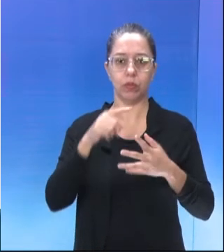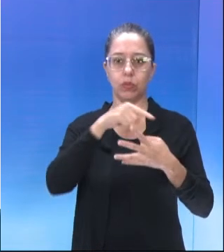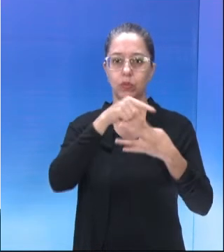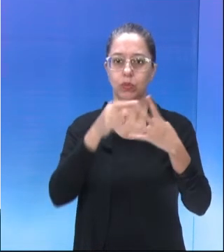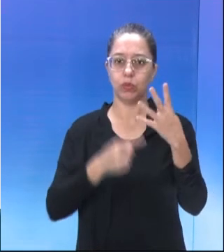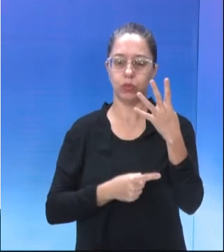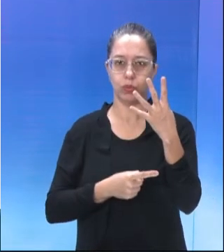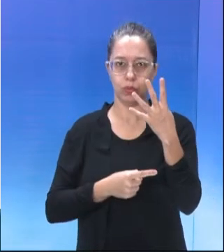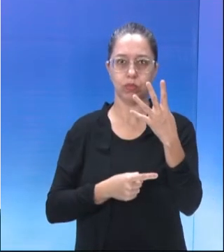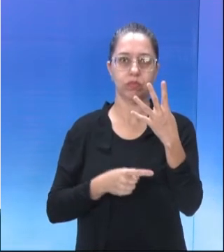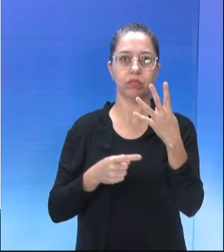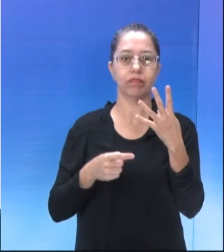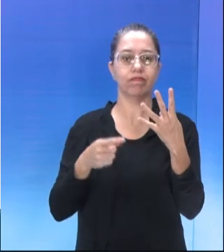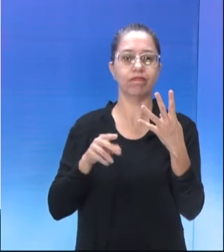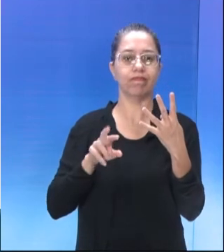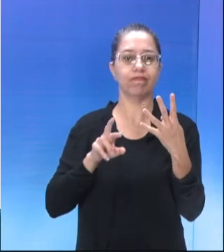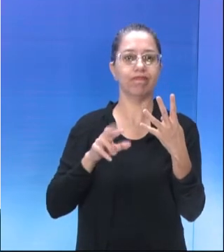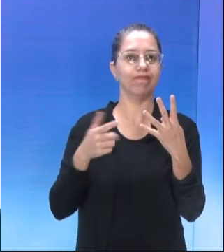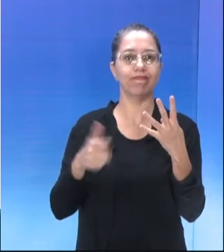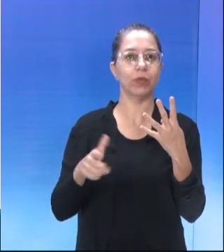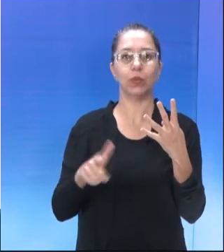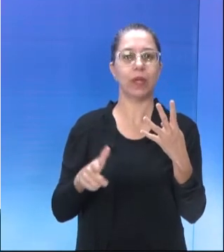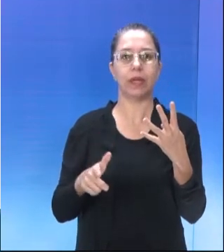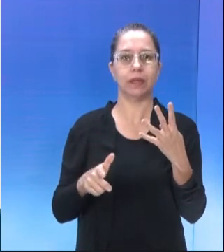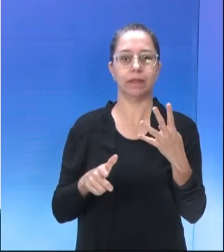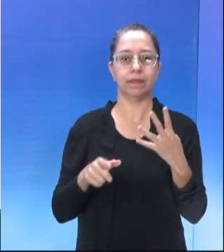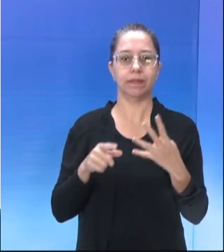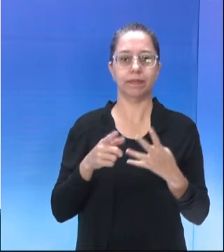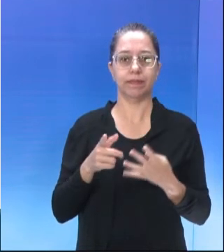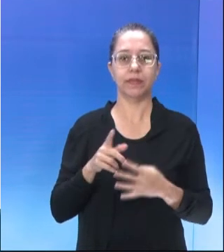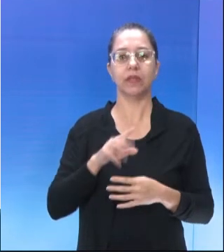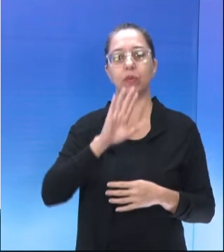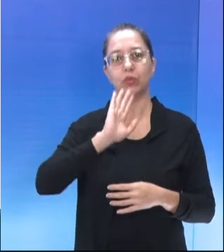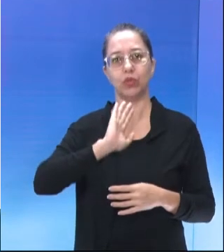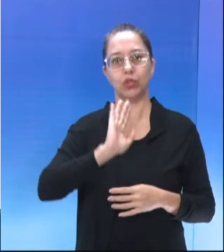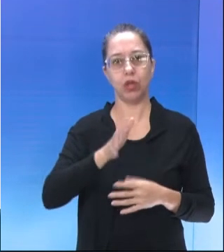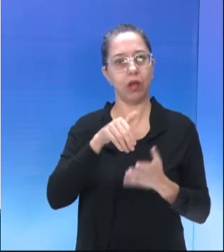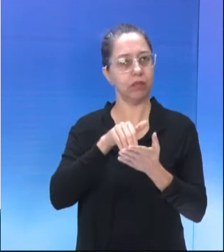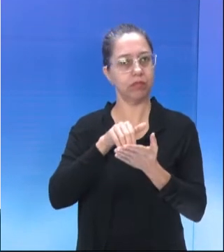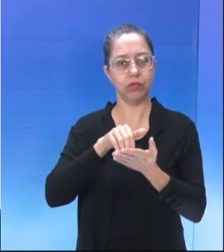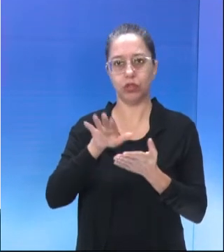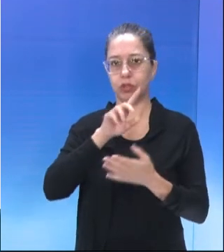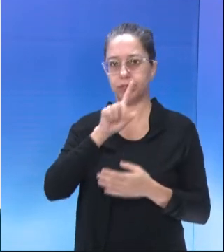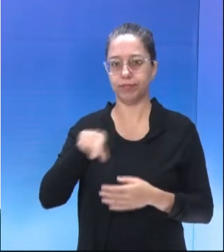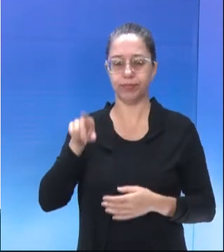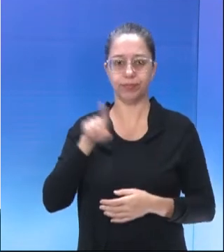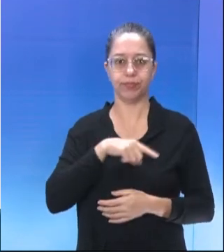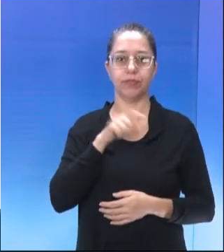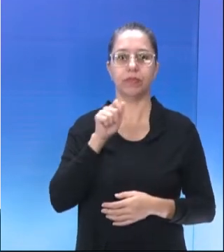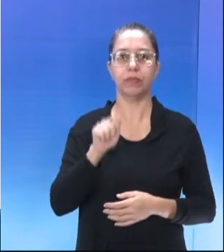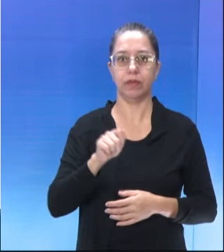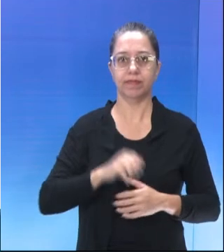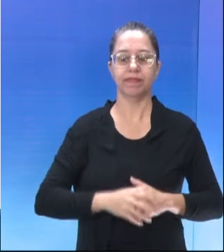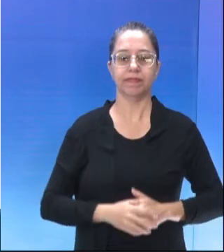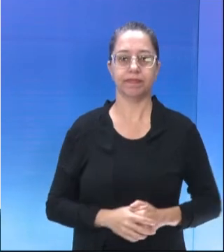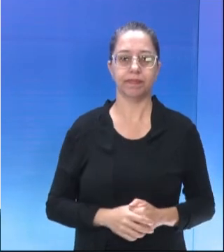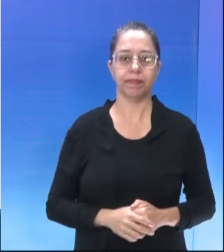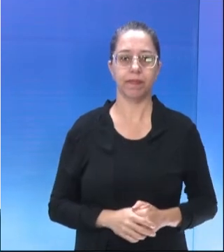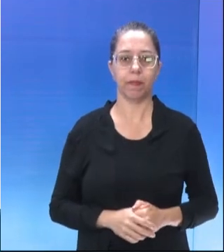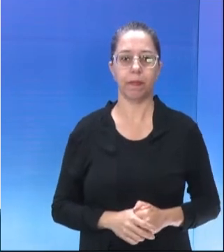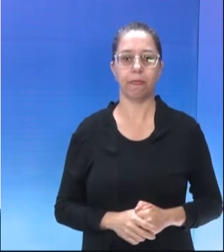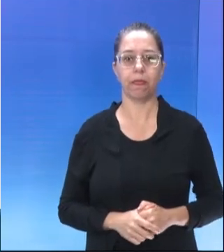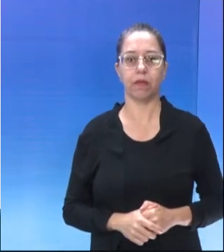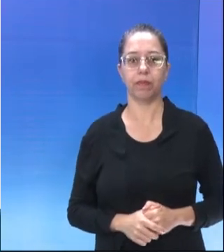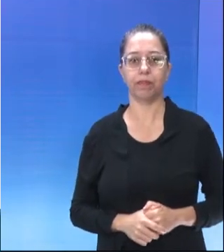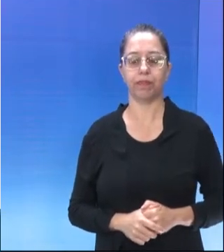grupos aqui de animais, tem animais que não são mamíferos, por isso já descarta aí essa alternativa A, ela é um